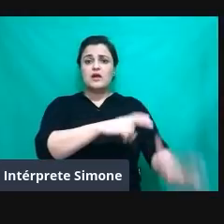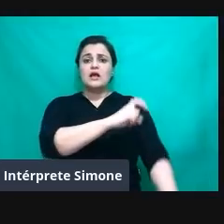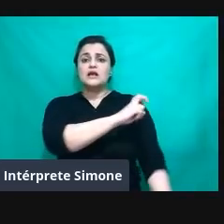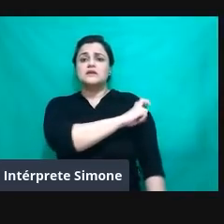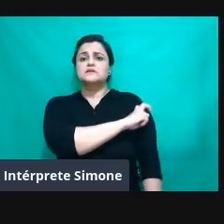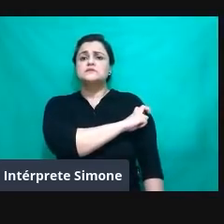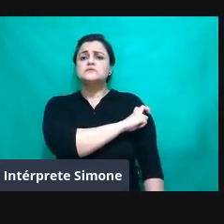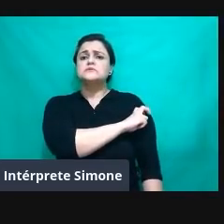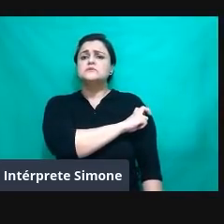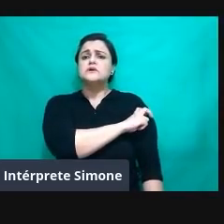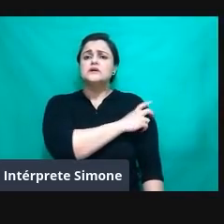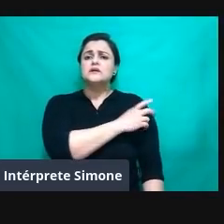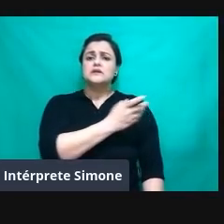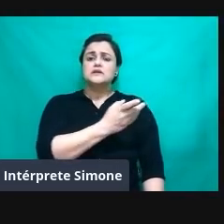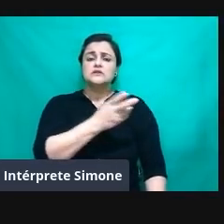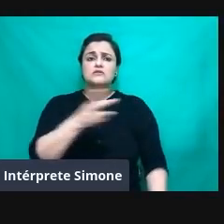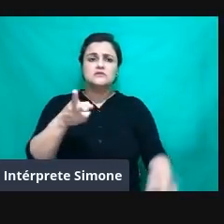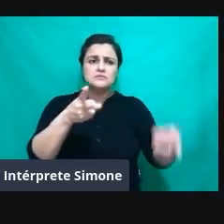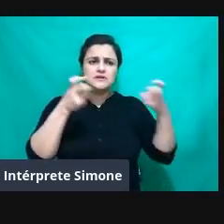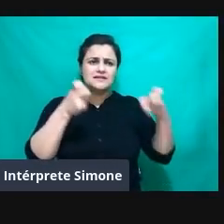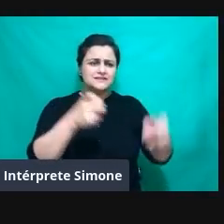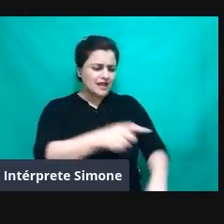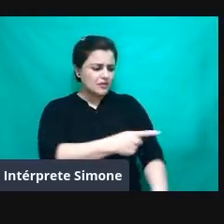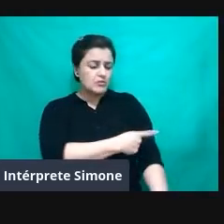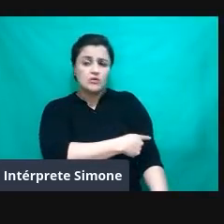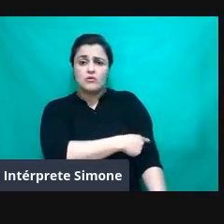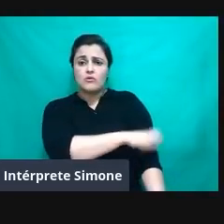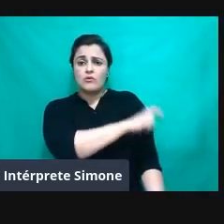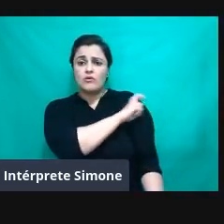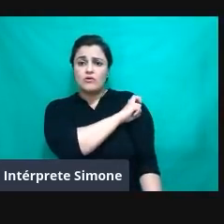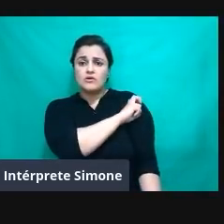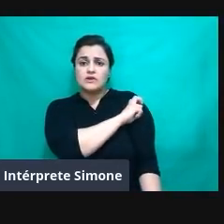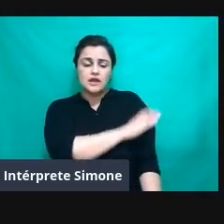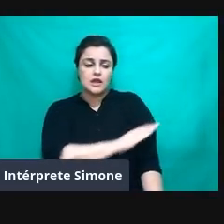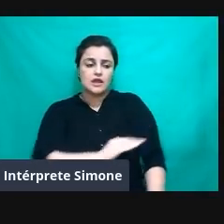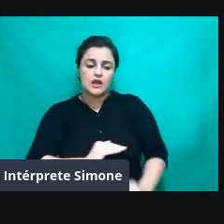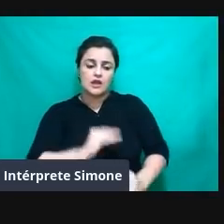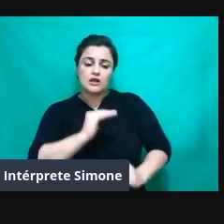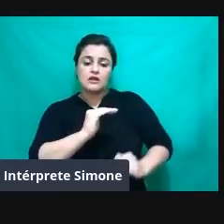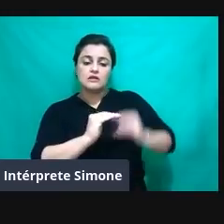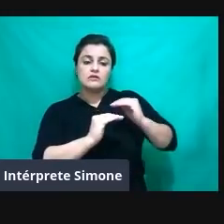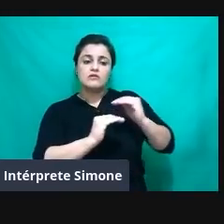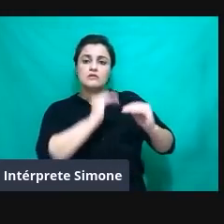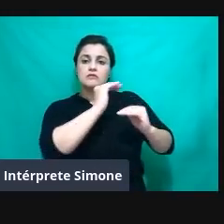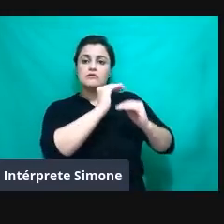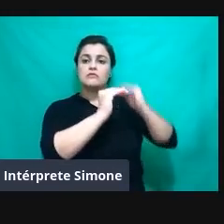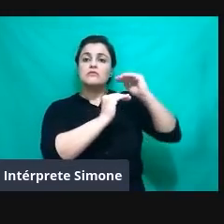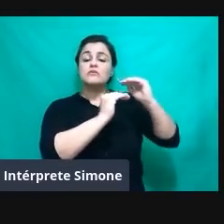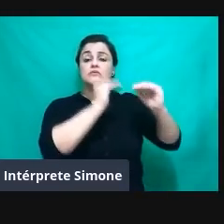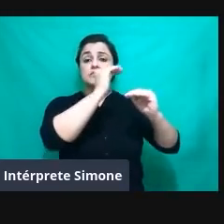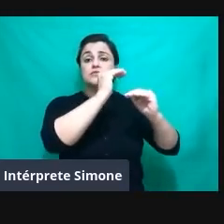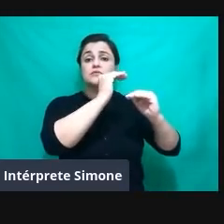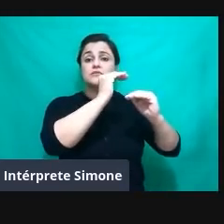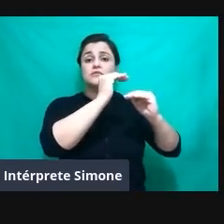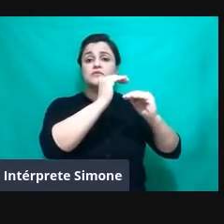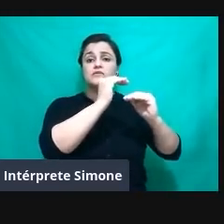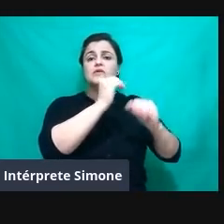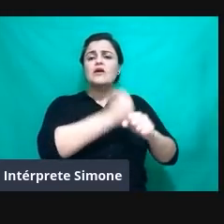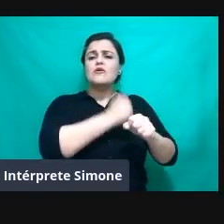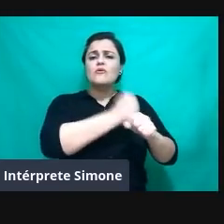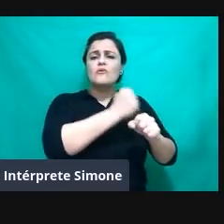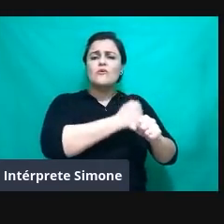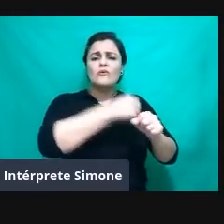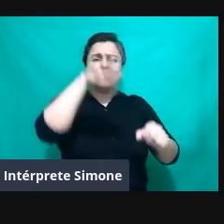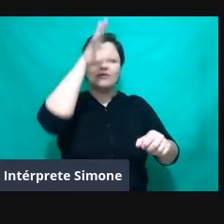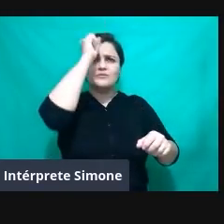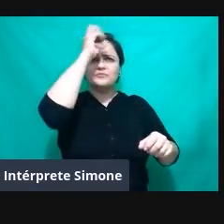ela vai crescendo, ela vai chegando, começando lá, e agora, aqui no quarto ano, nós estamos falando de quem? Nós estamos falando agora